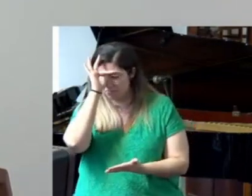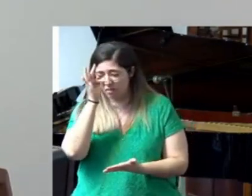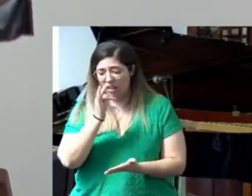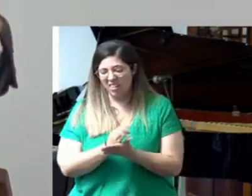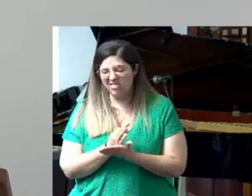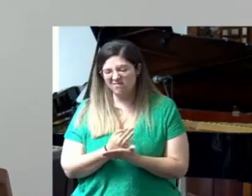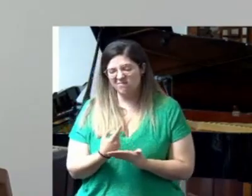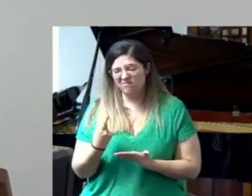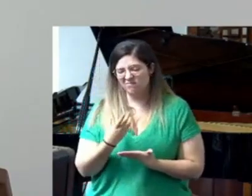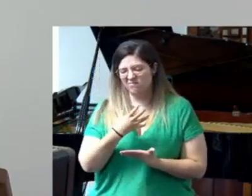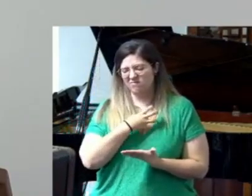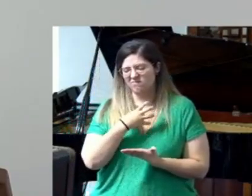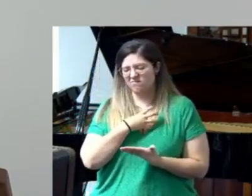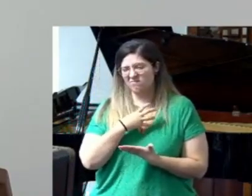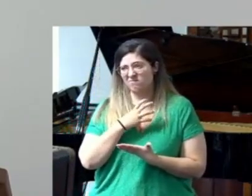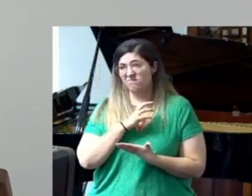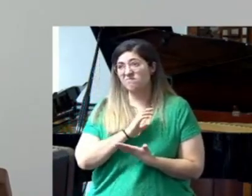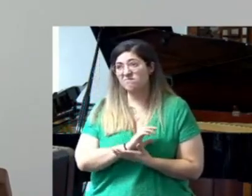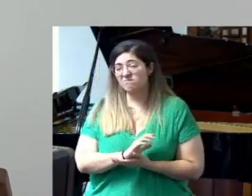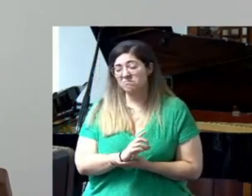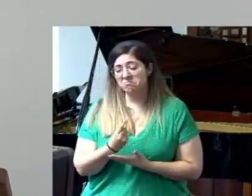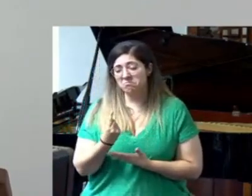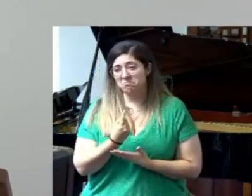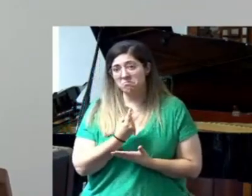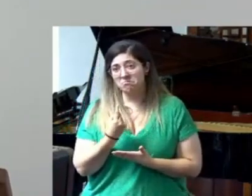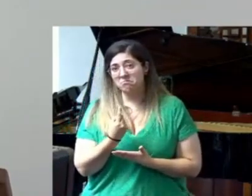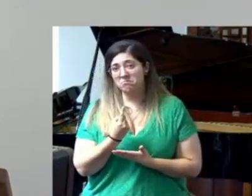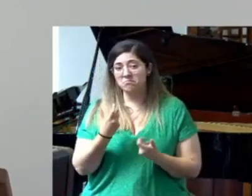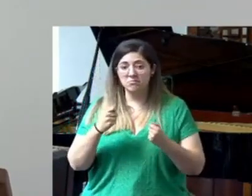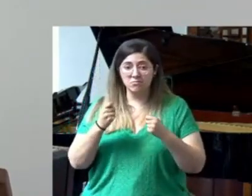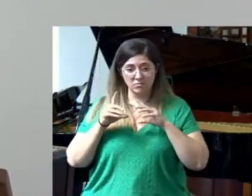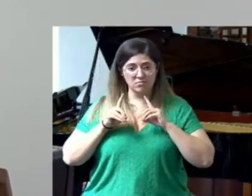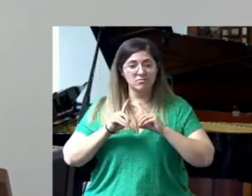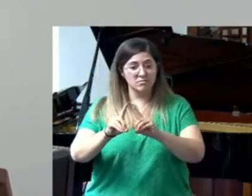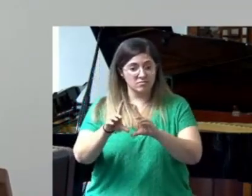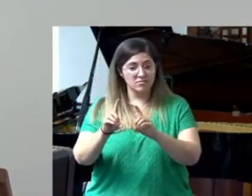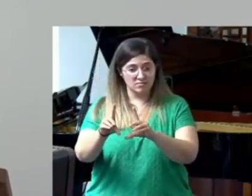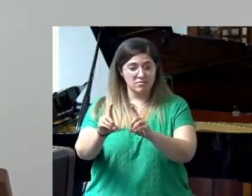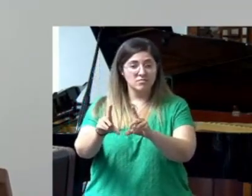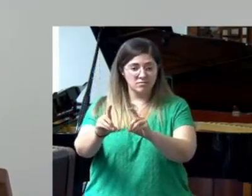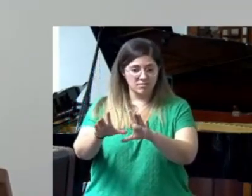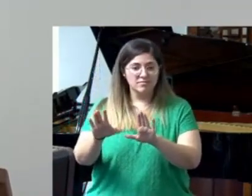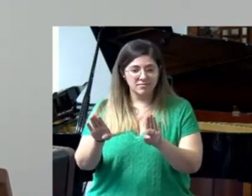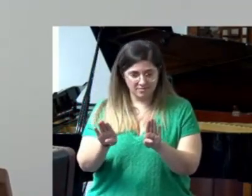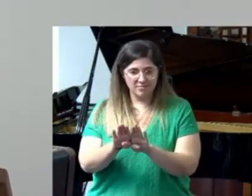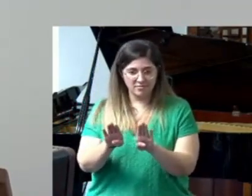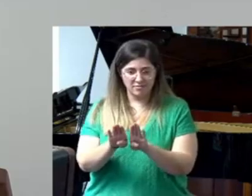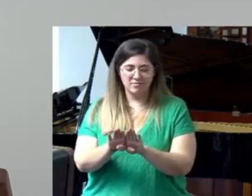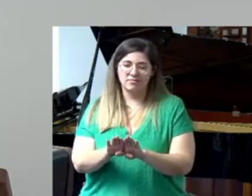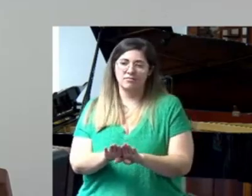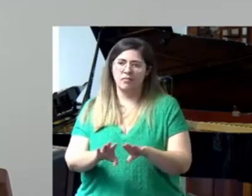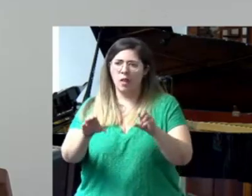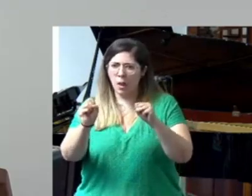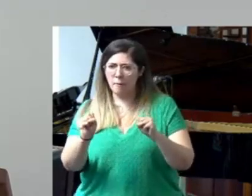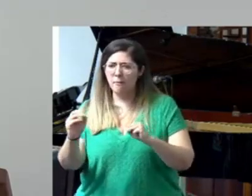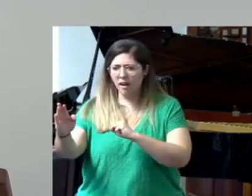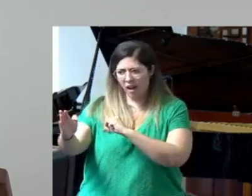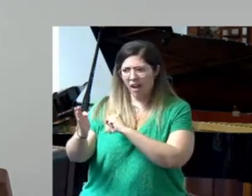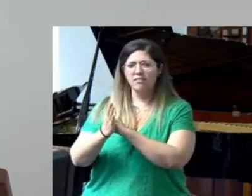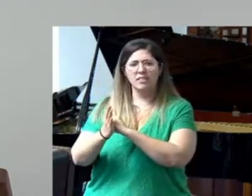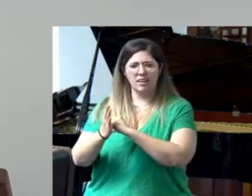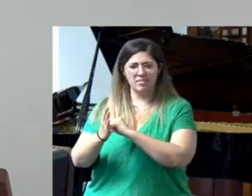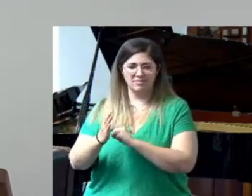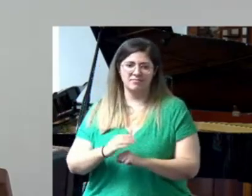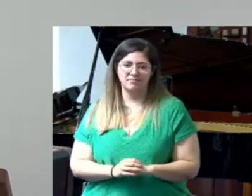igreja avançar, as pessoas serem edificadas, talvez você precise de um discipulado. Talvez você precise de alguém que possa lhe